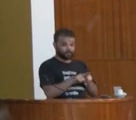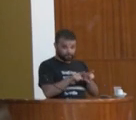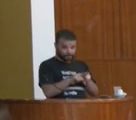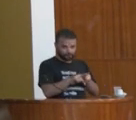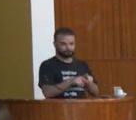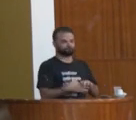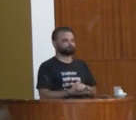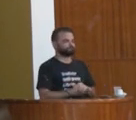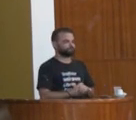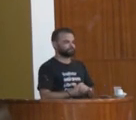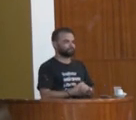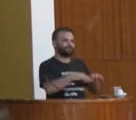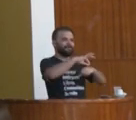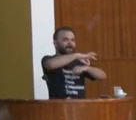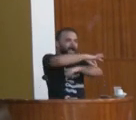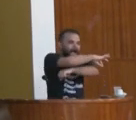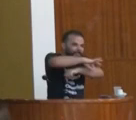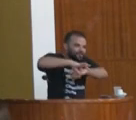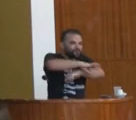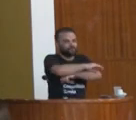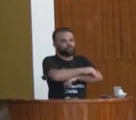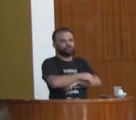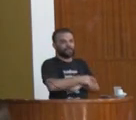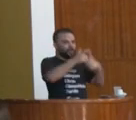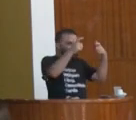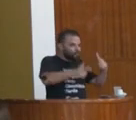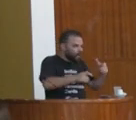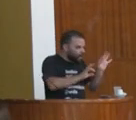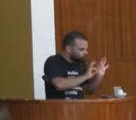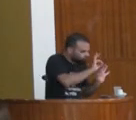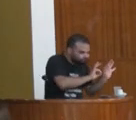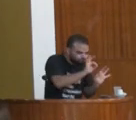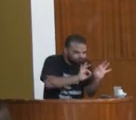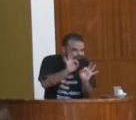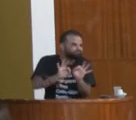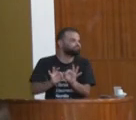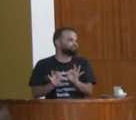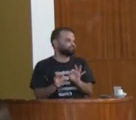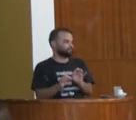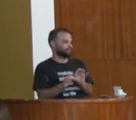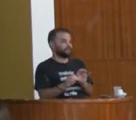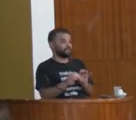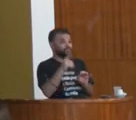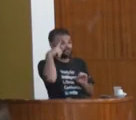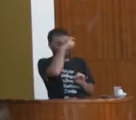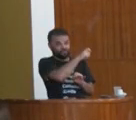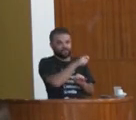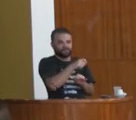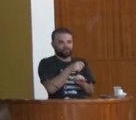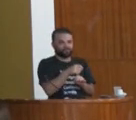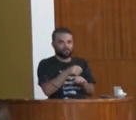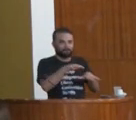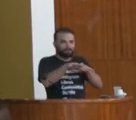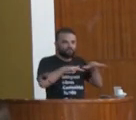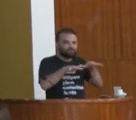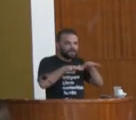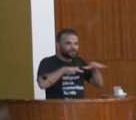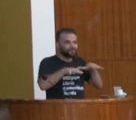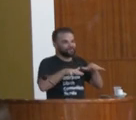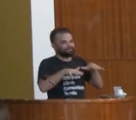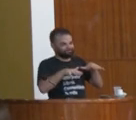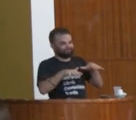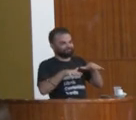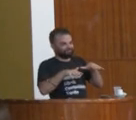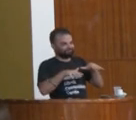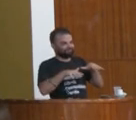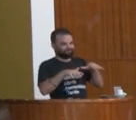questões arquitetônicas, urbanísticas, né, a dificuldade da pessoa se locomover, ir de casa